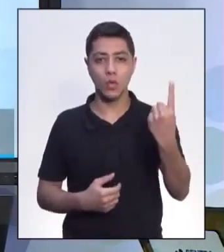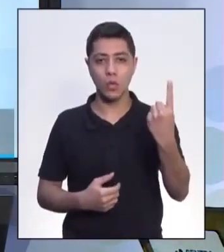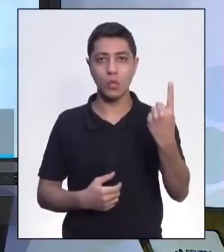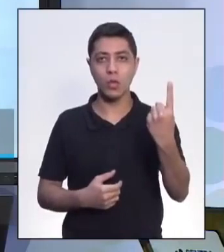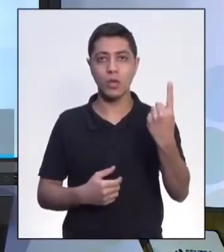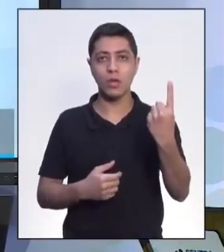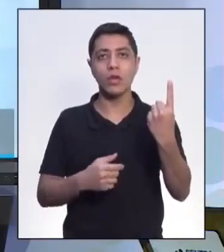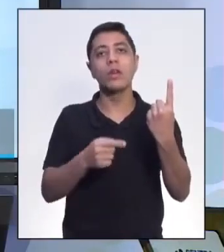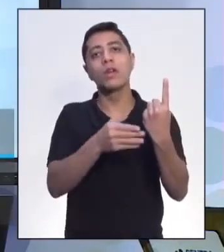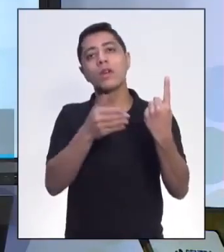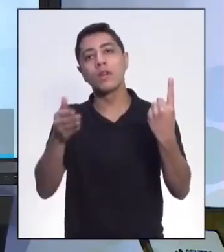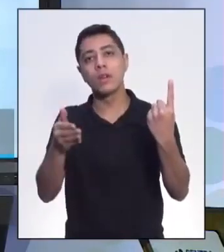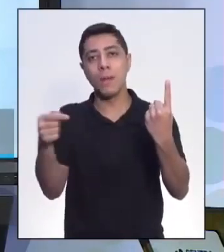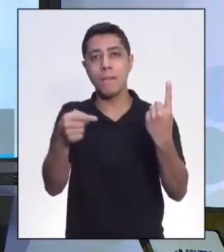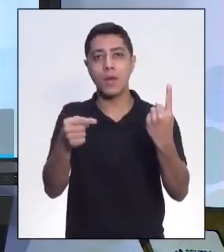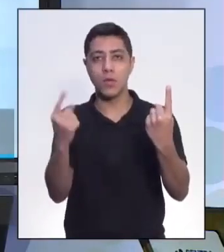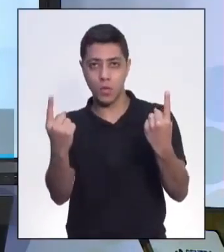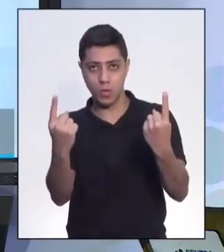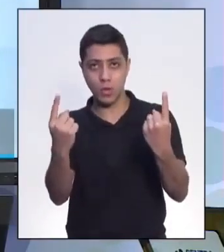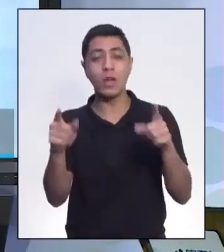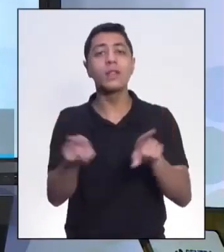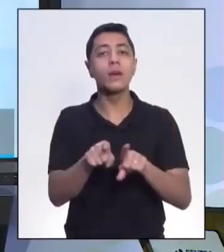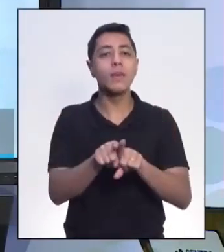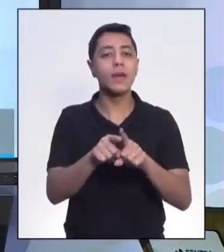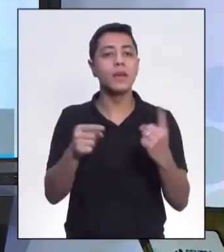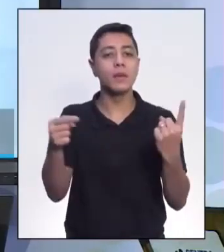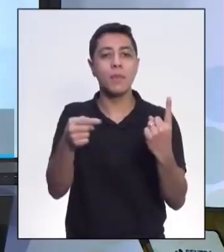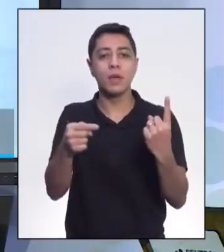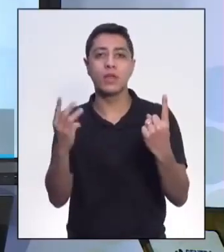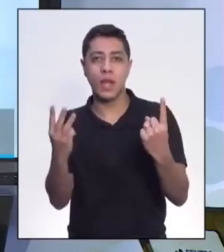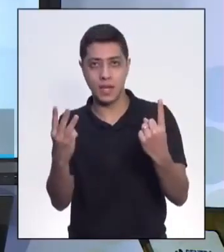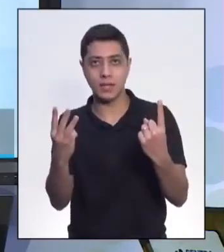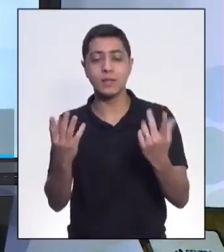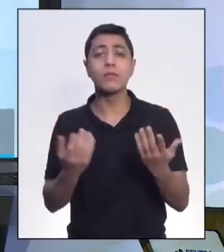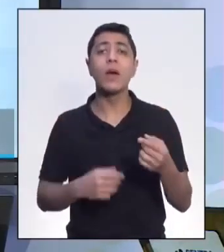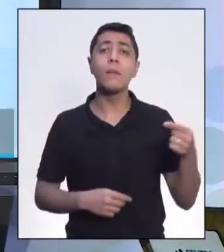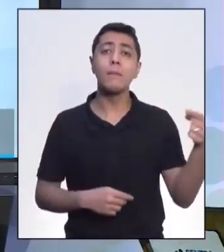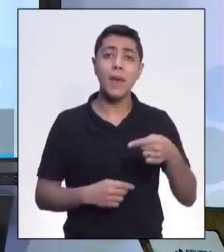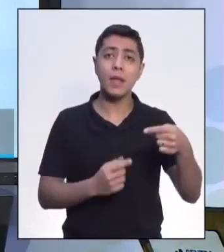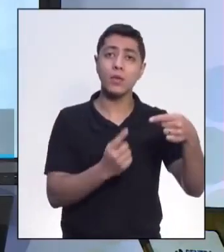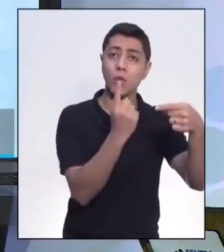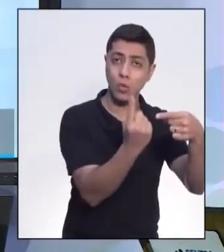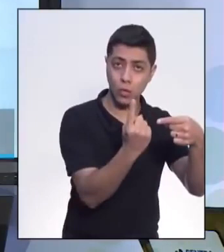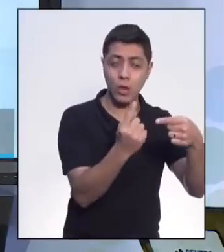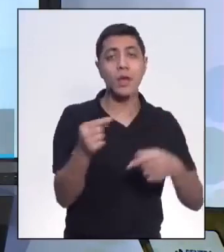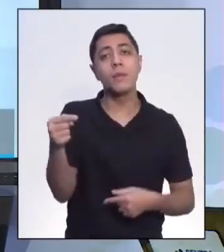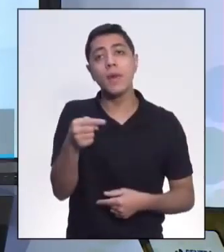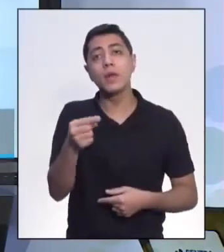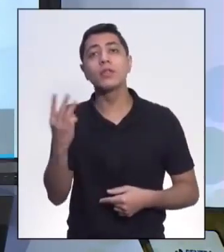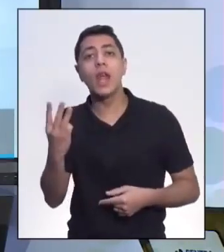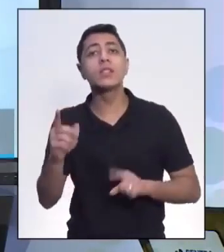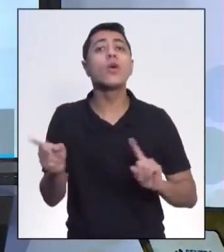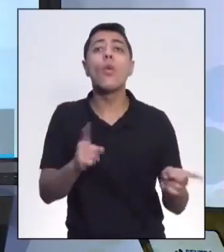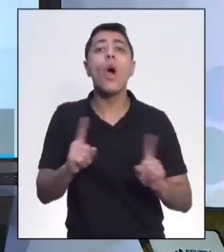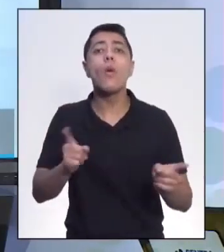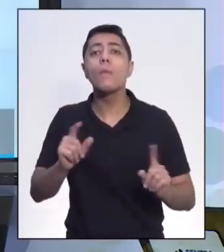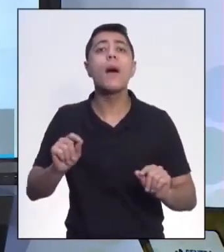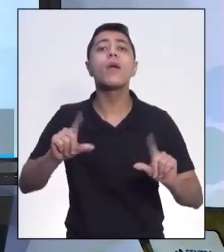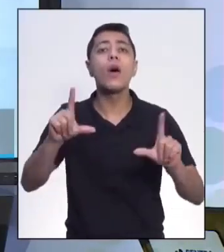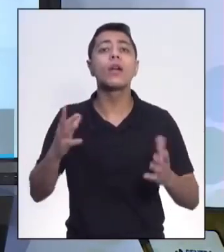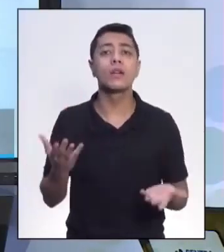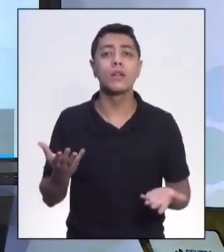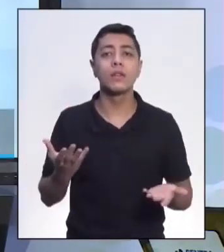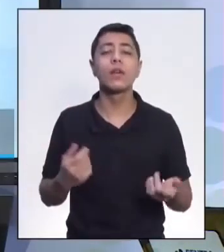1 está ligado com menos 3. Então, menos 1 e menos 3. Quem que é maior aqui, ó? Menos 1 não é maior do que o menos